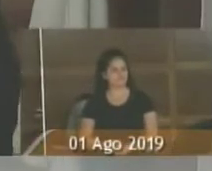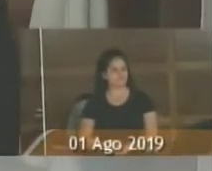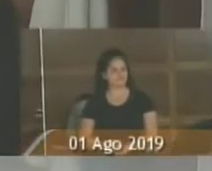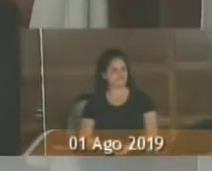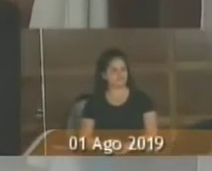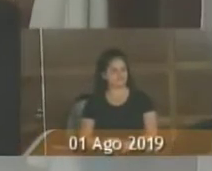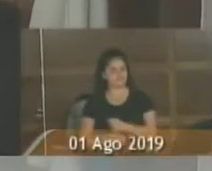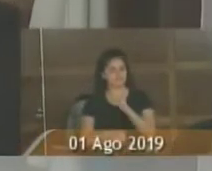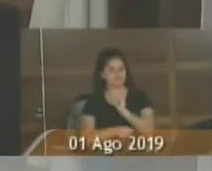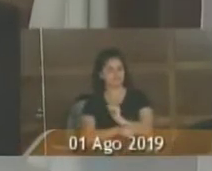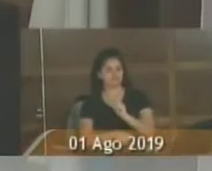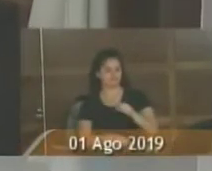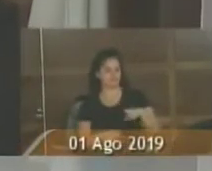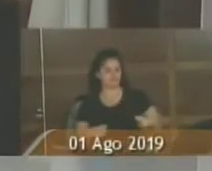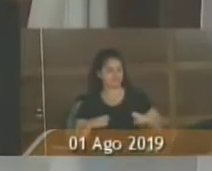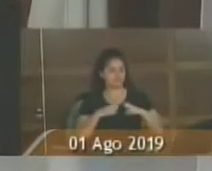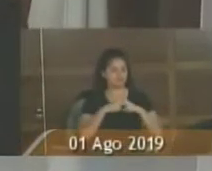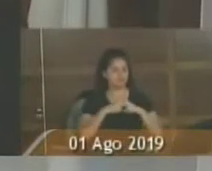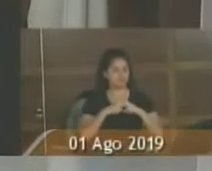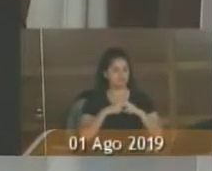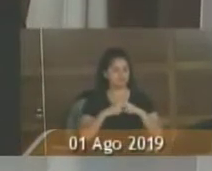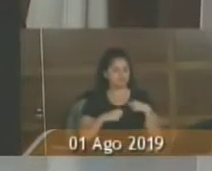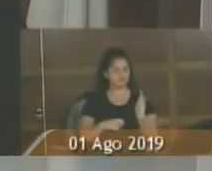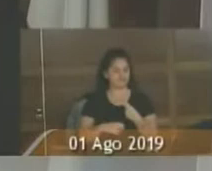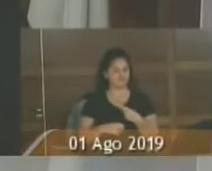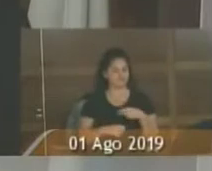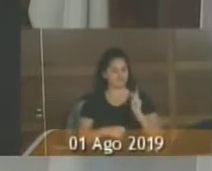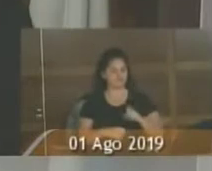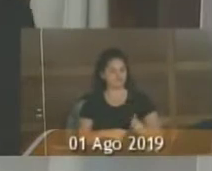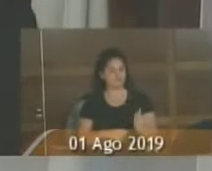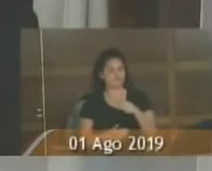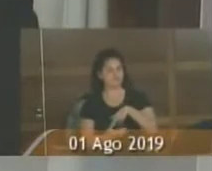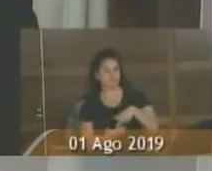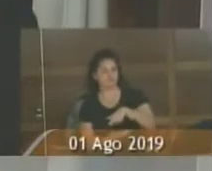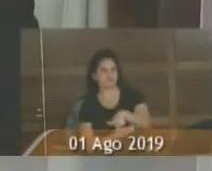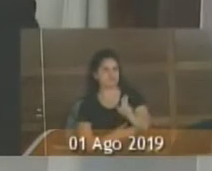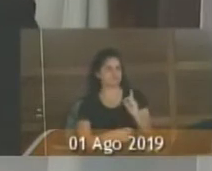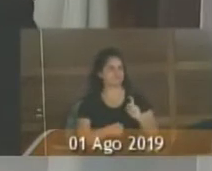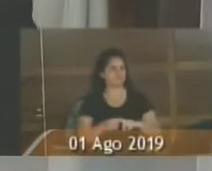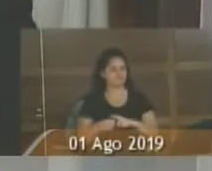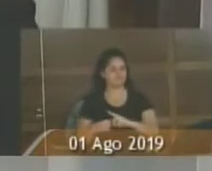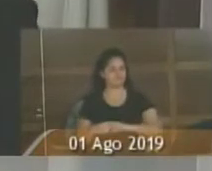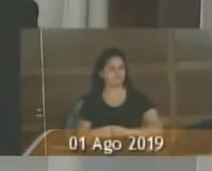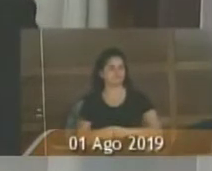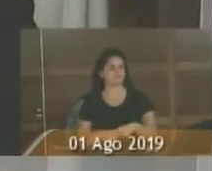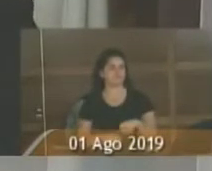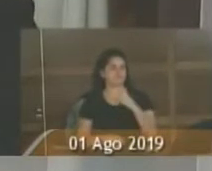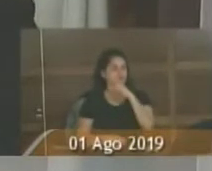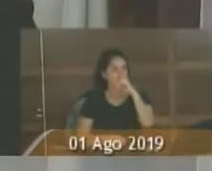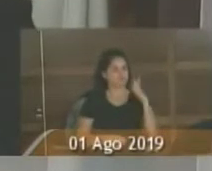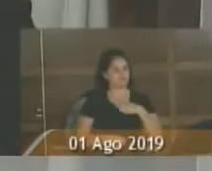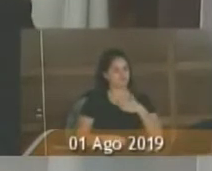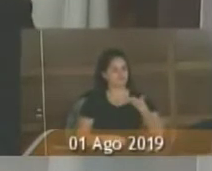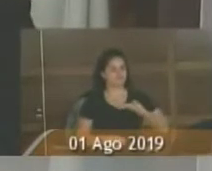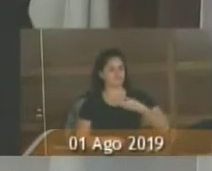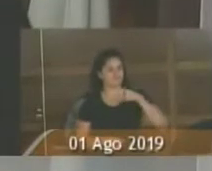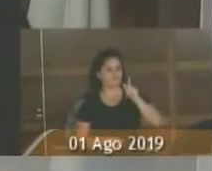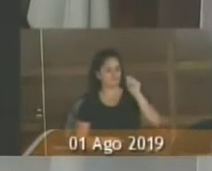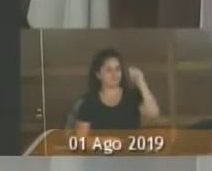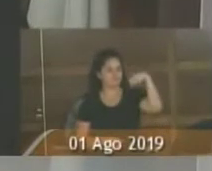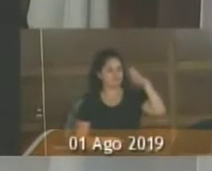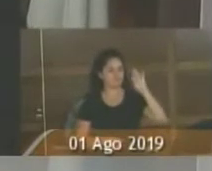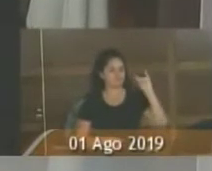O recesso é aqui, a gente acaba trabalhando mais, visitando as comunidades. Dá um bom dia para minha amiga Gabi Catão, que está